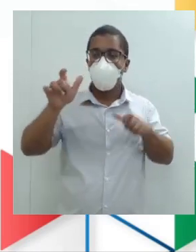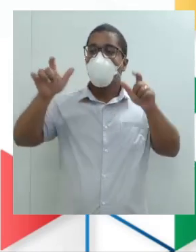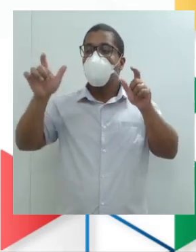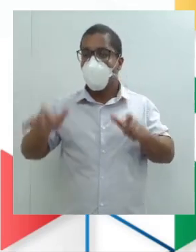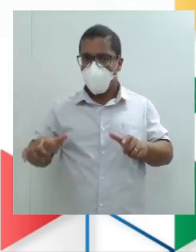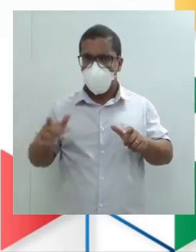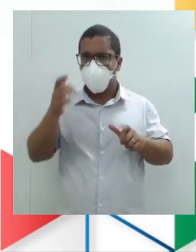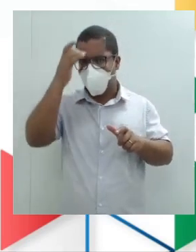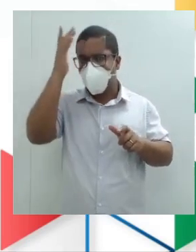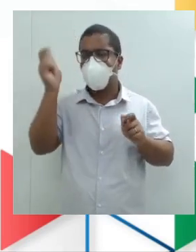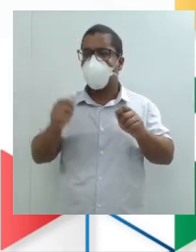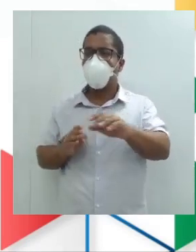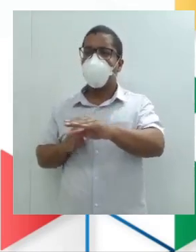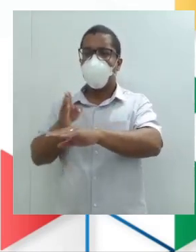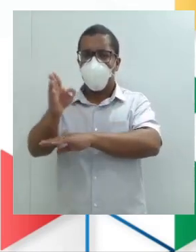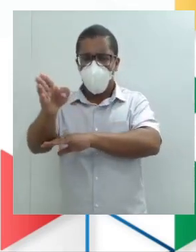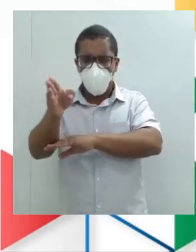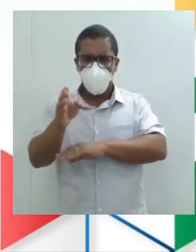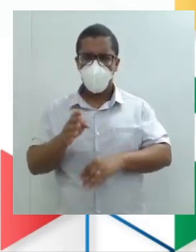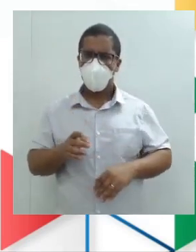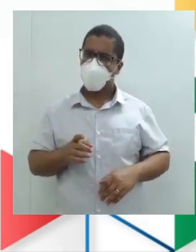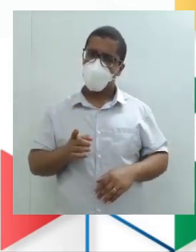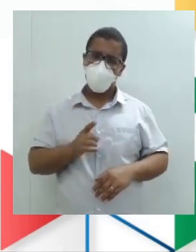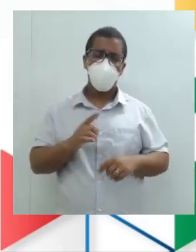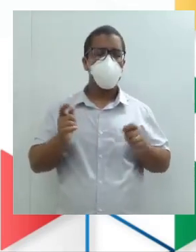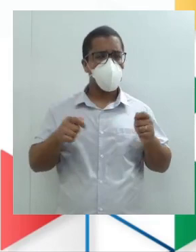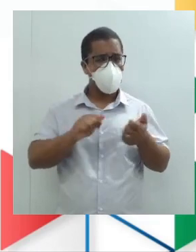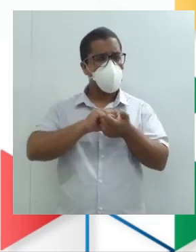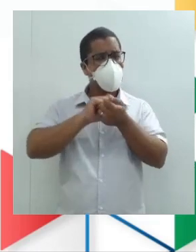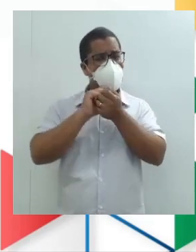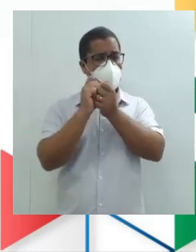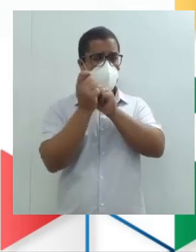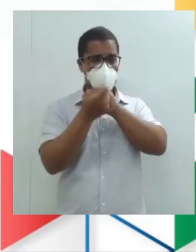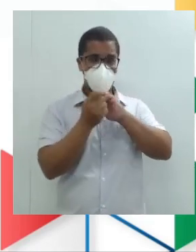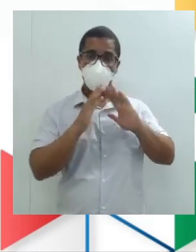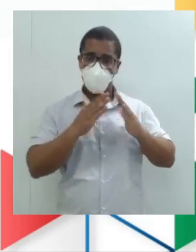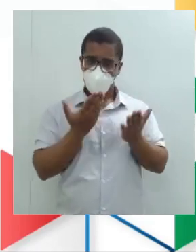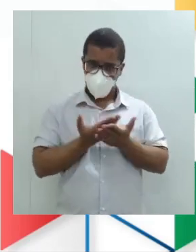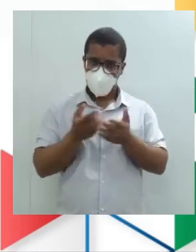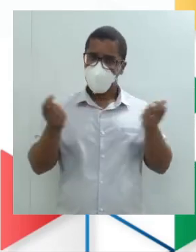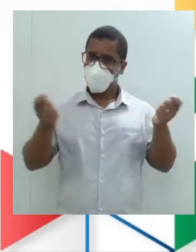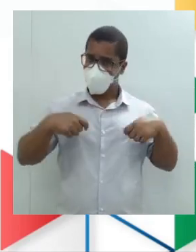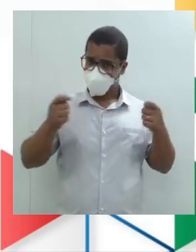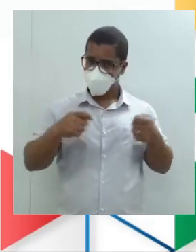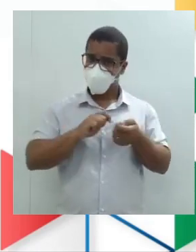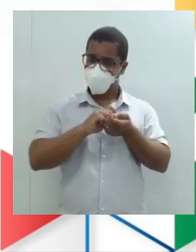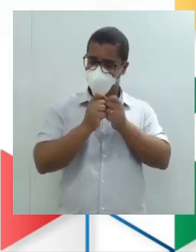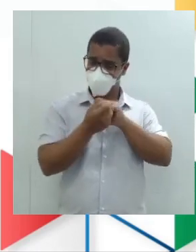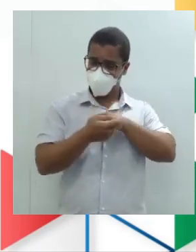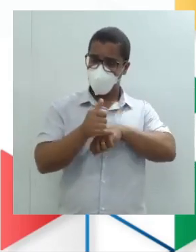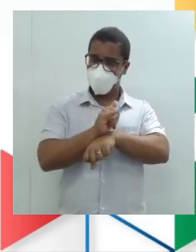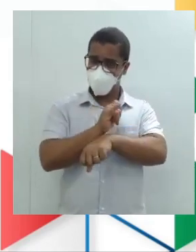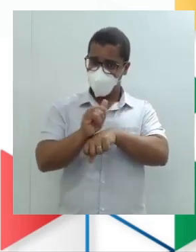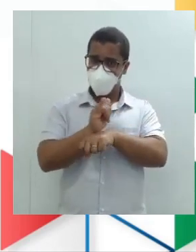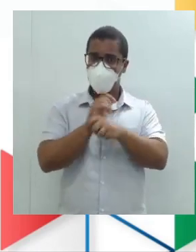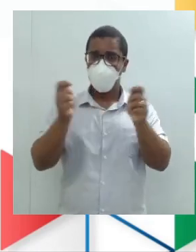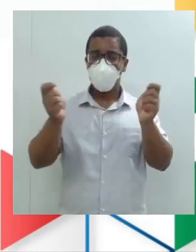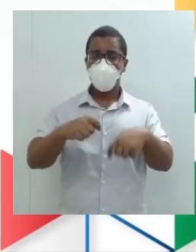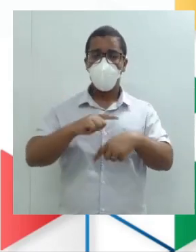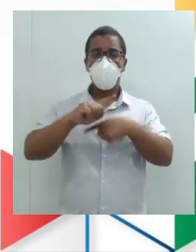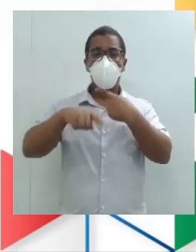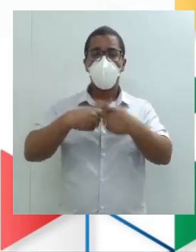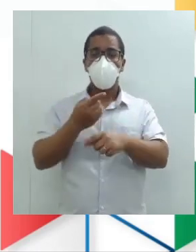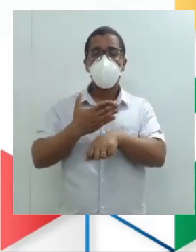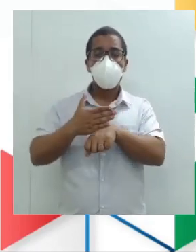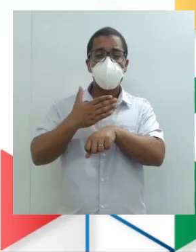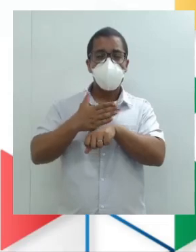de fácil acesso, mas a gente pode adaptar isso tudinho na escola, tranquilamente, né? E aí se familiarizar